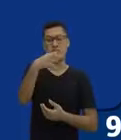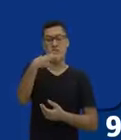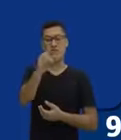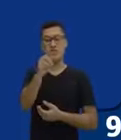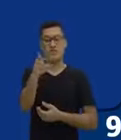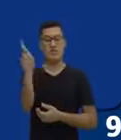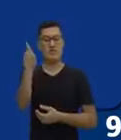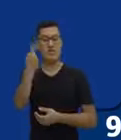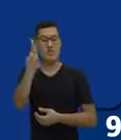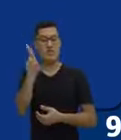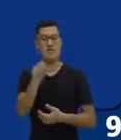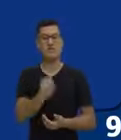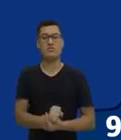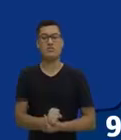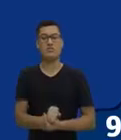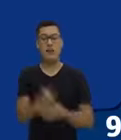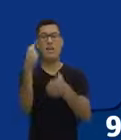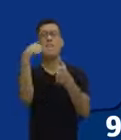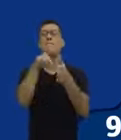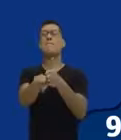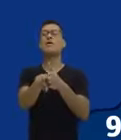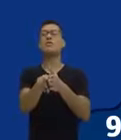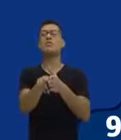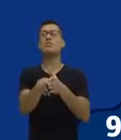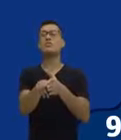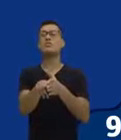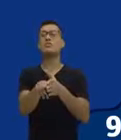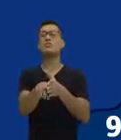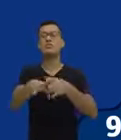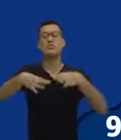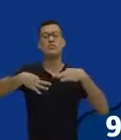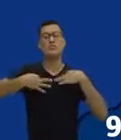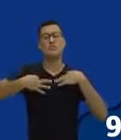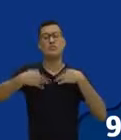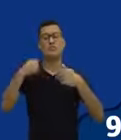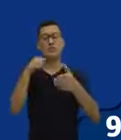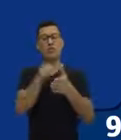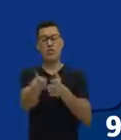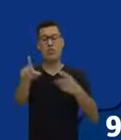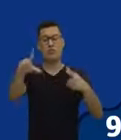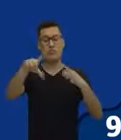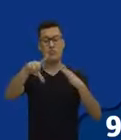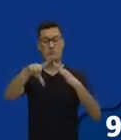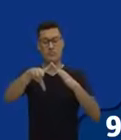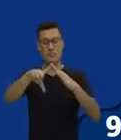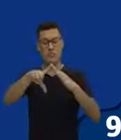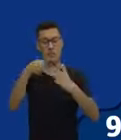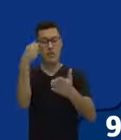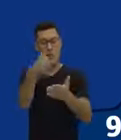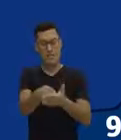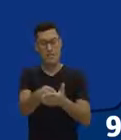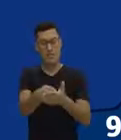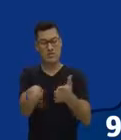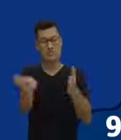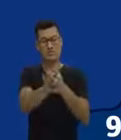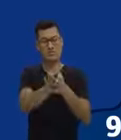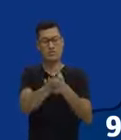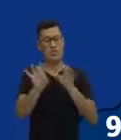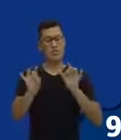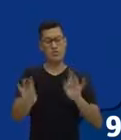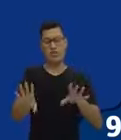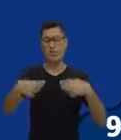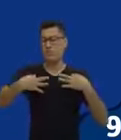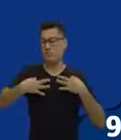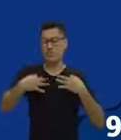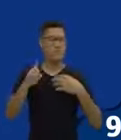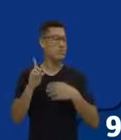R$30. Aí eu te pergunto, quando eu for comprar camisa naquela loja, eu vou pagar alguma coisa fixa só para chegar lá para comprar camisa?